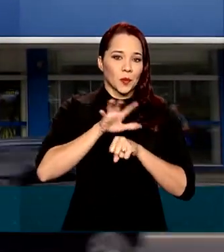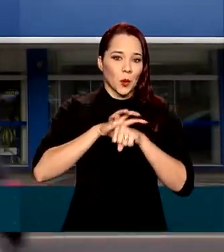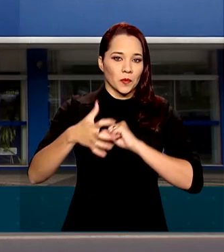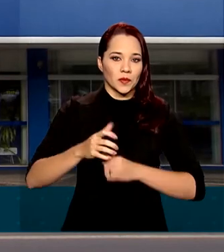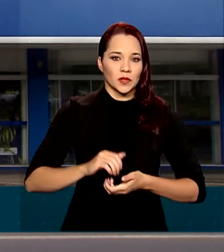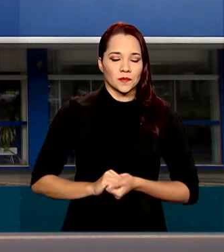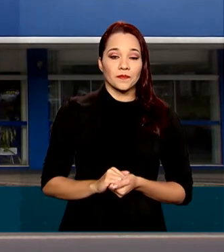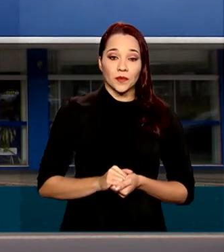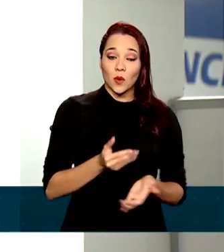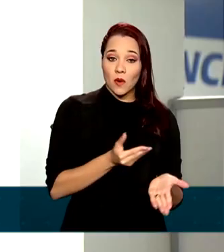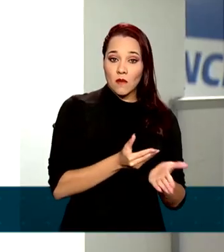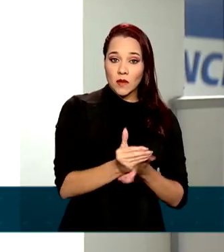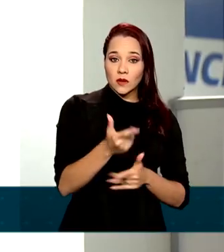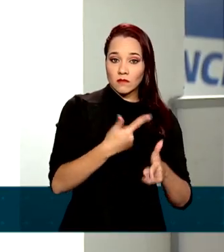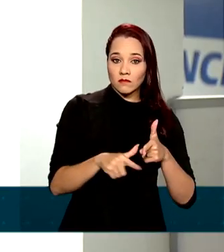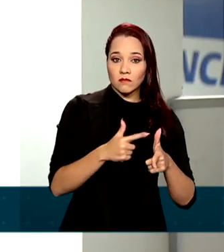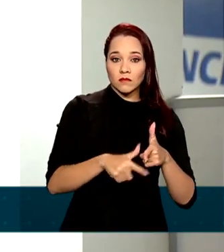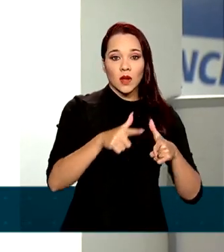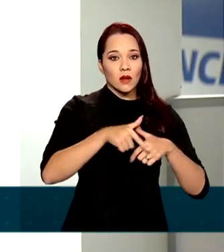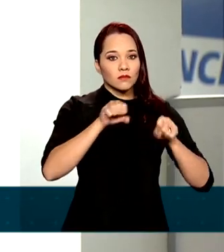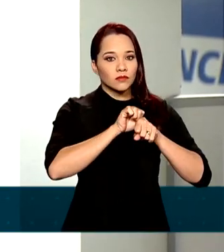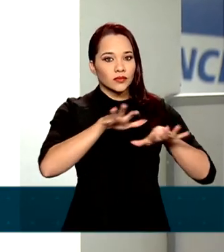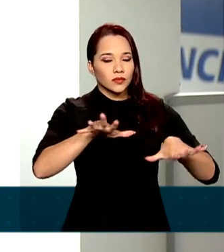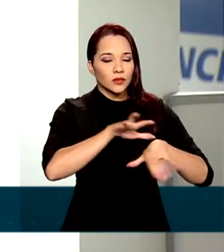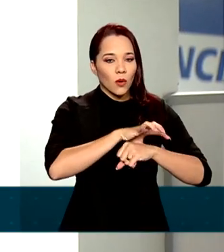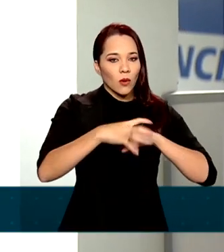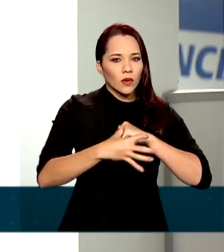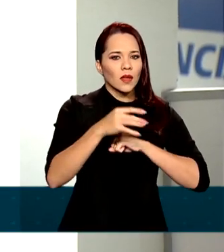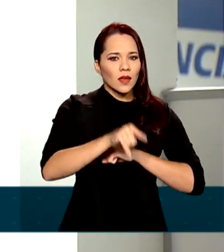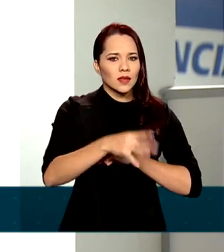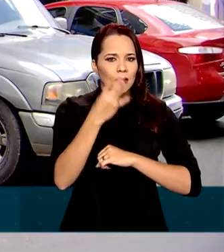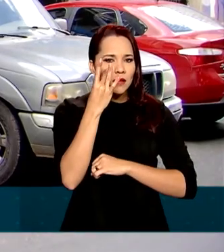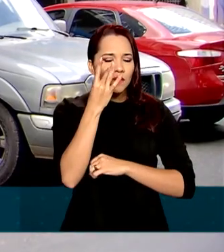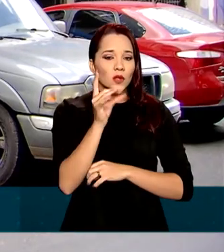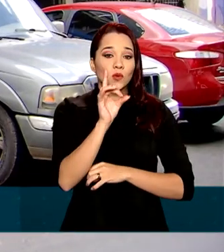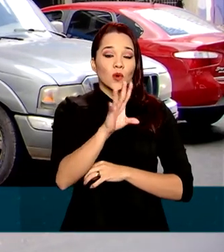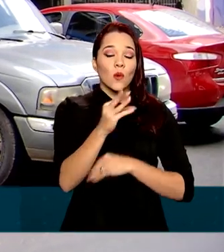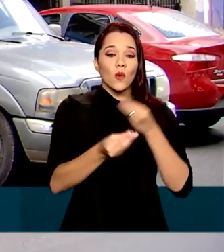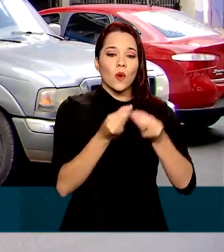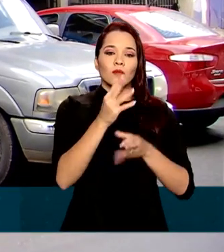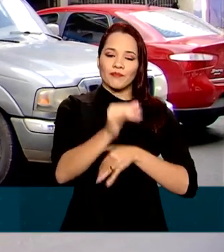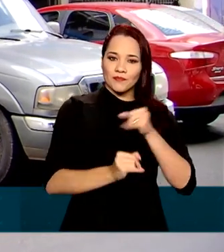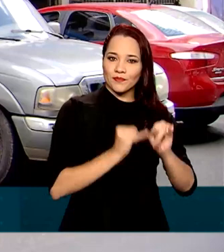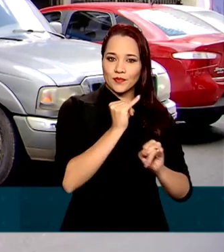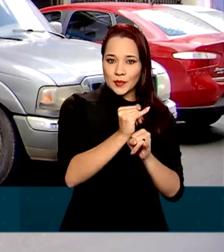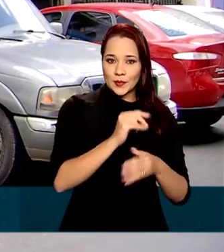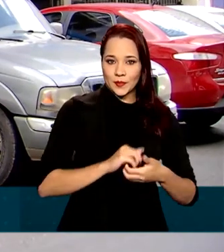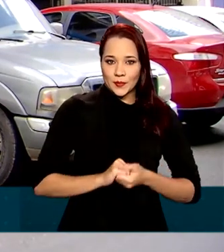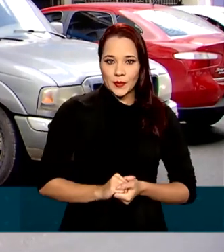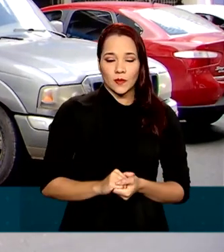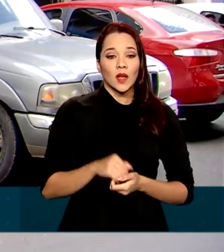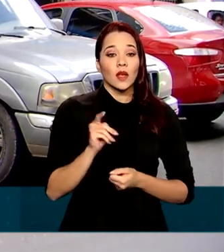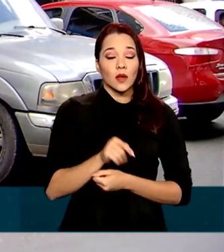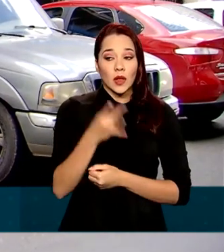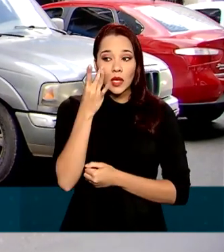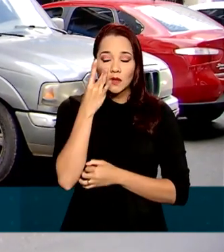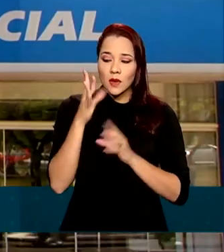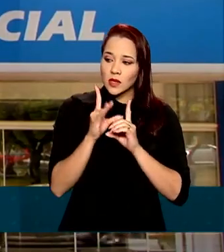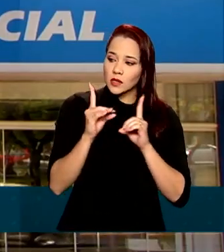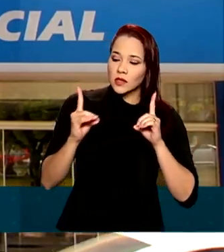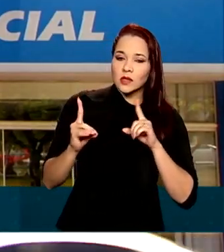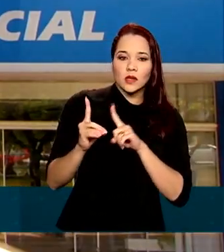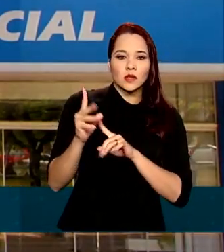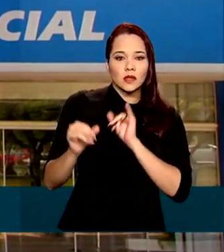Desde o início da pandemia, em março, esse atendimento está sendo feito de forma remota e o atendimento à distância